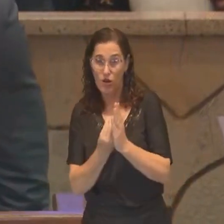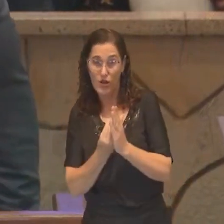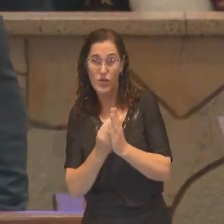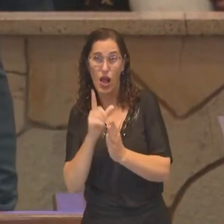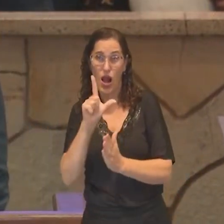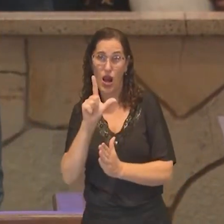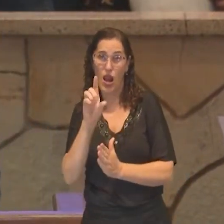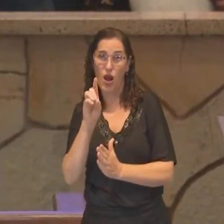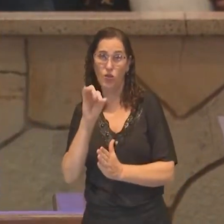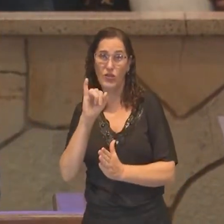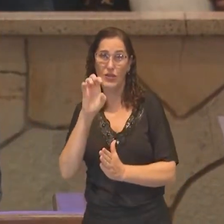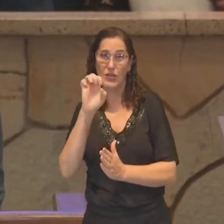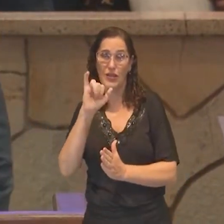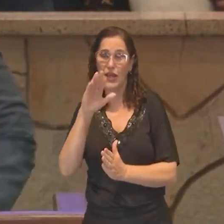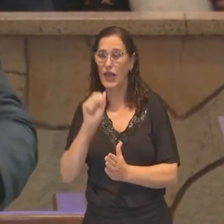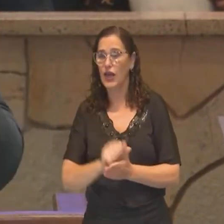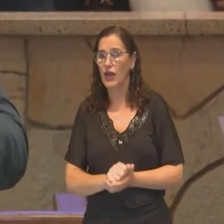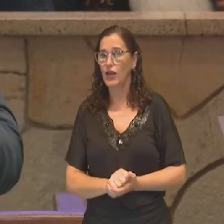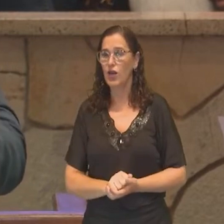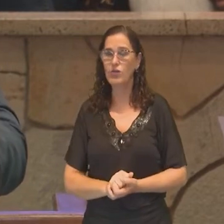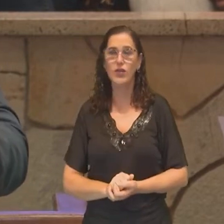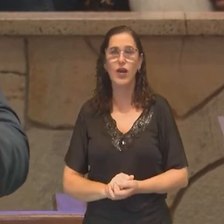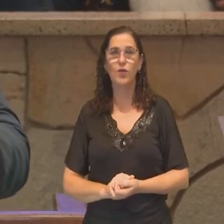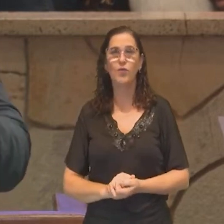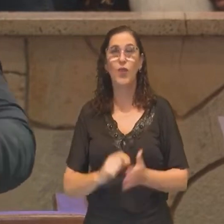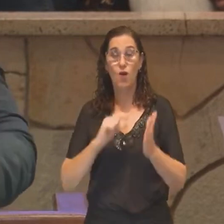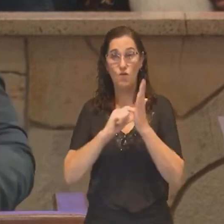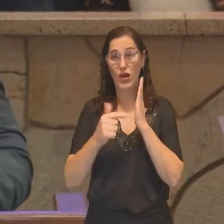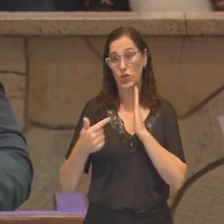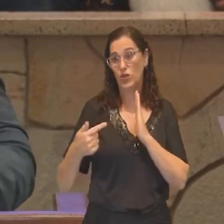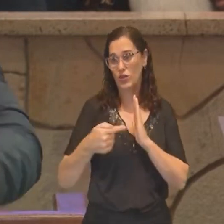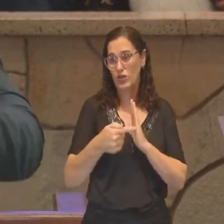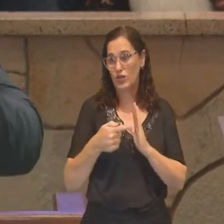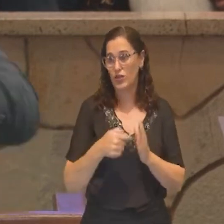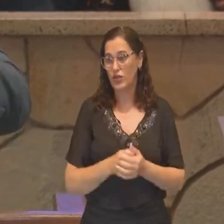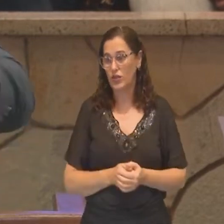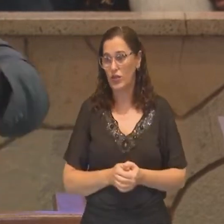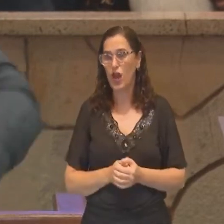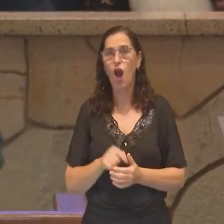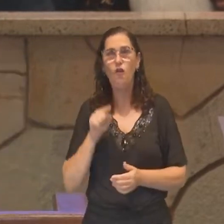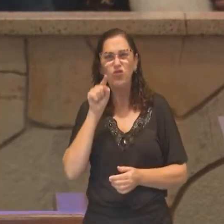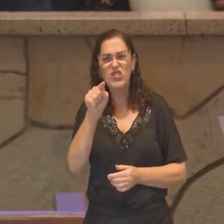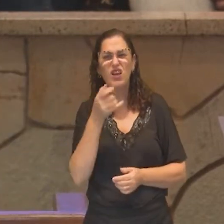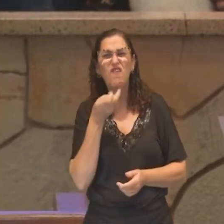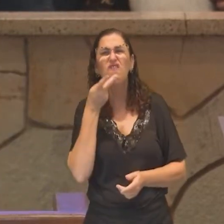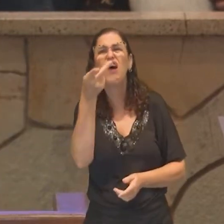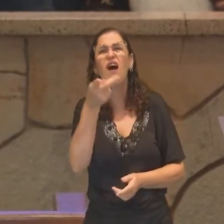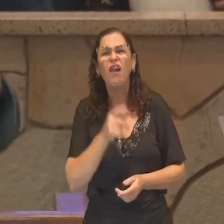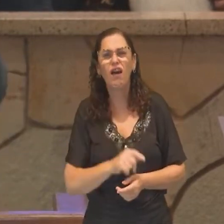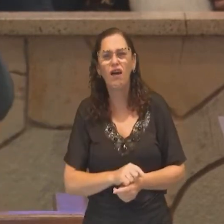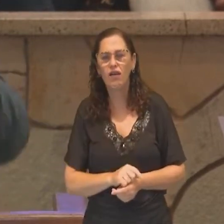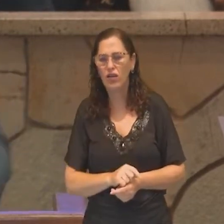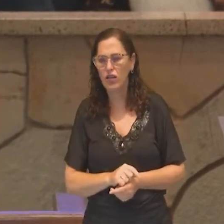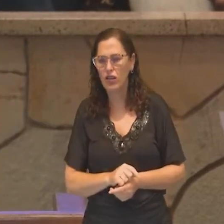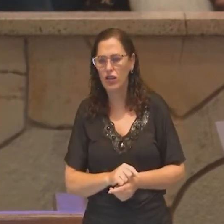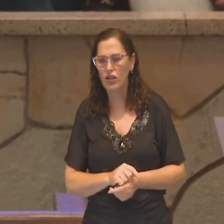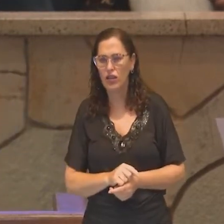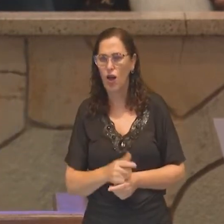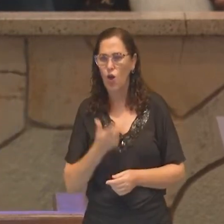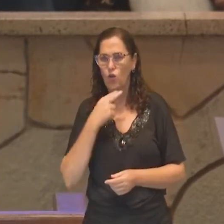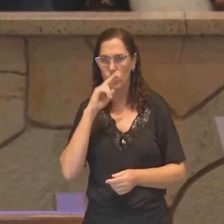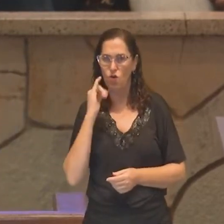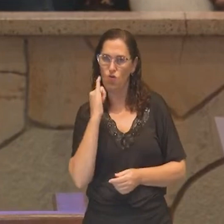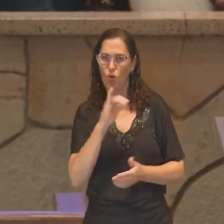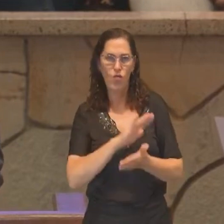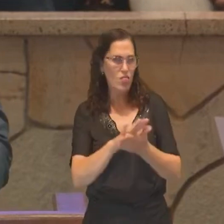Laodiceia, porque aqui no verso 17 ele diz assim: você diz. Não era o Senhor quem estava